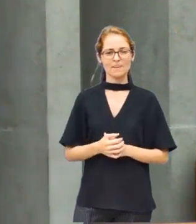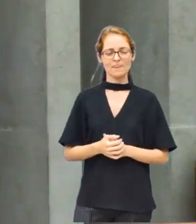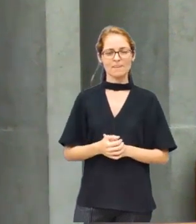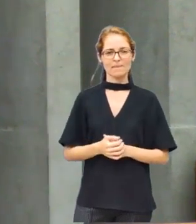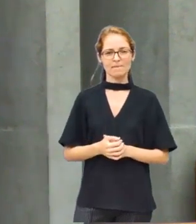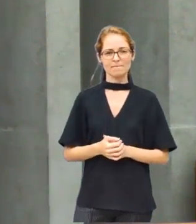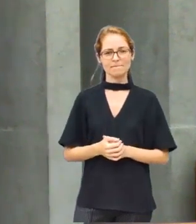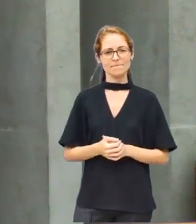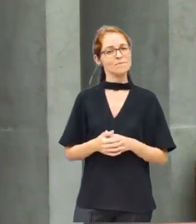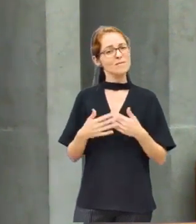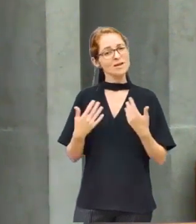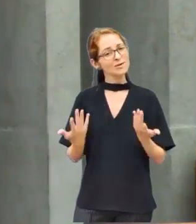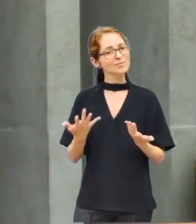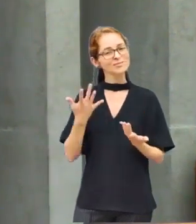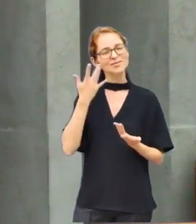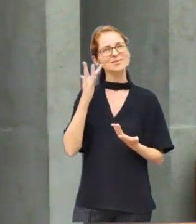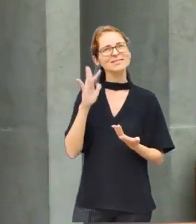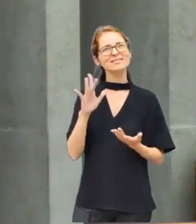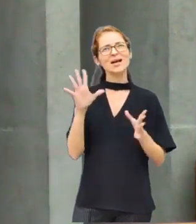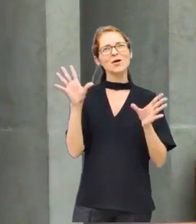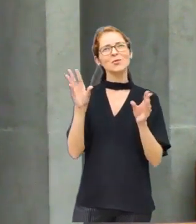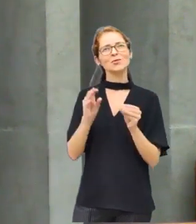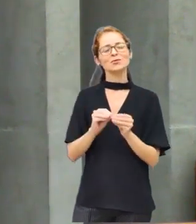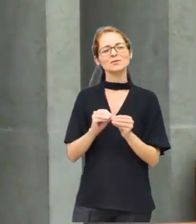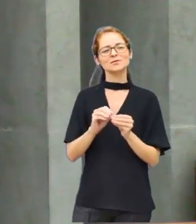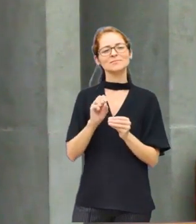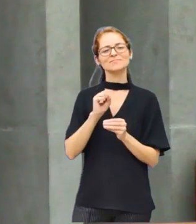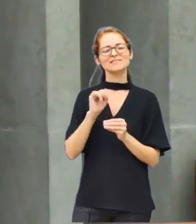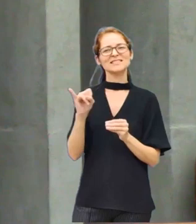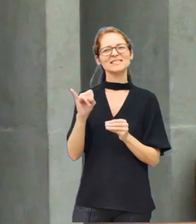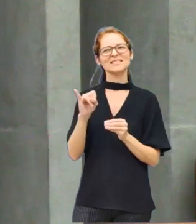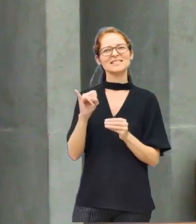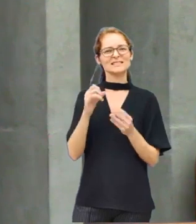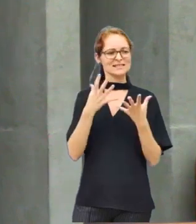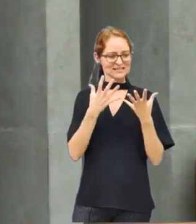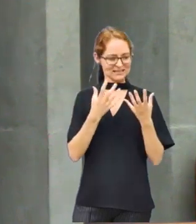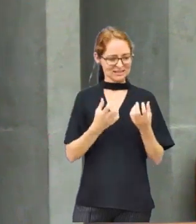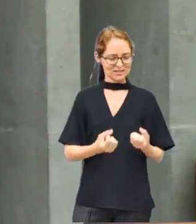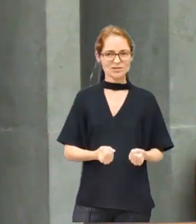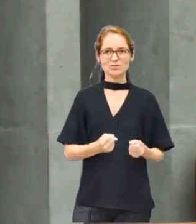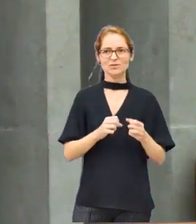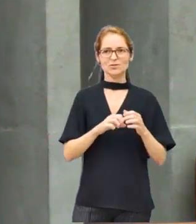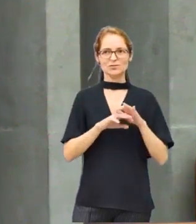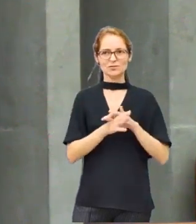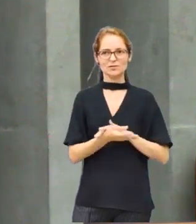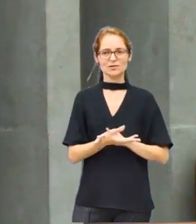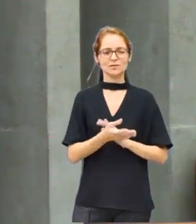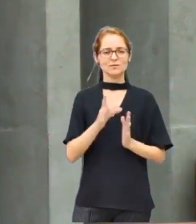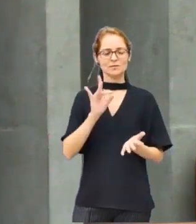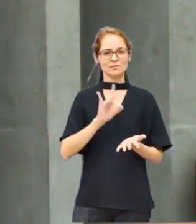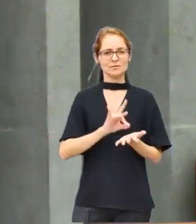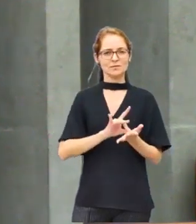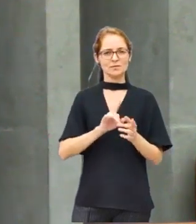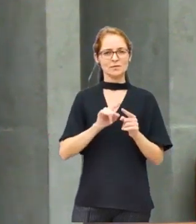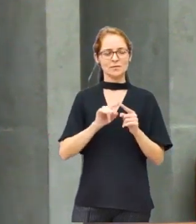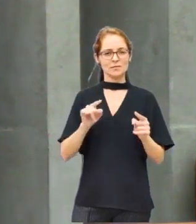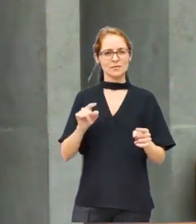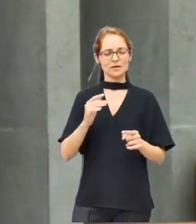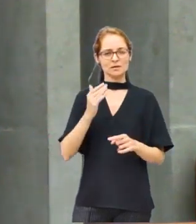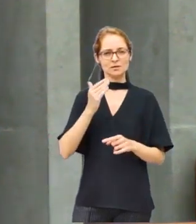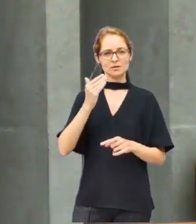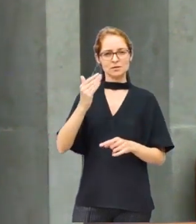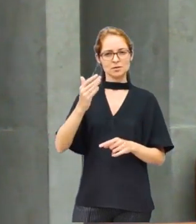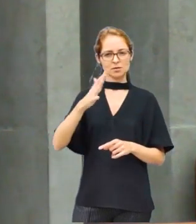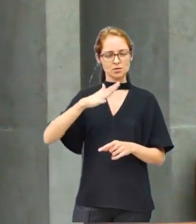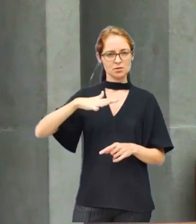Eu não sei se nós podemos chegar à conclusão aqui de que se houve uma conversão verdadeira no coração daqueles homens. Porém, diante de toda essa